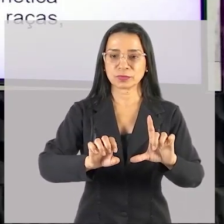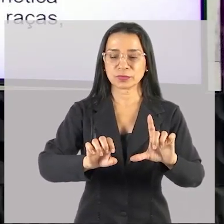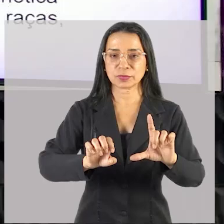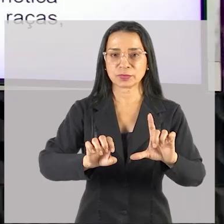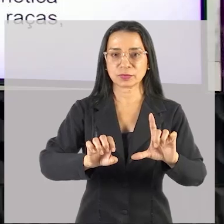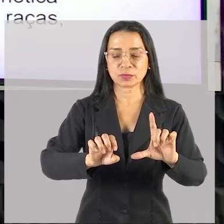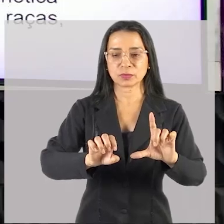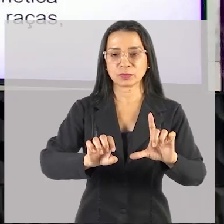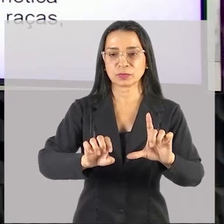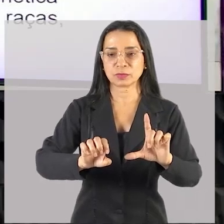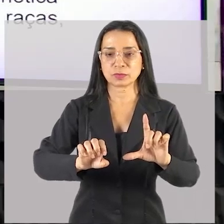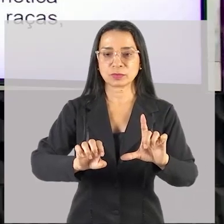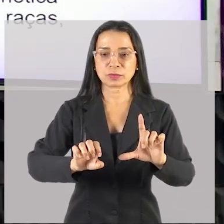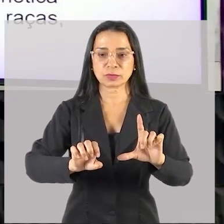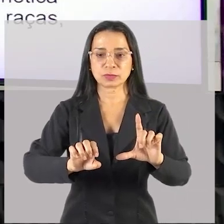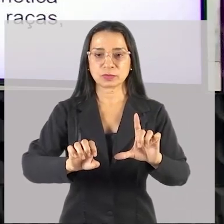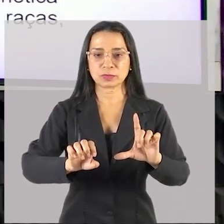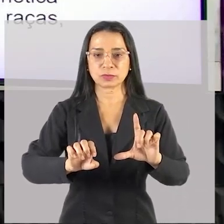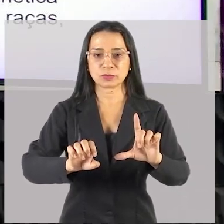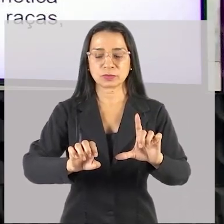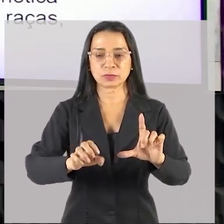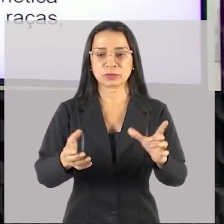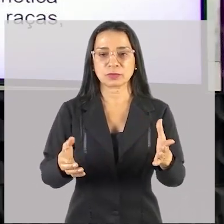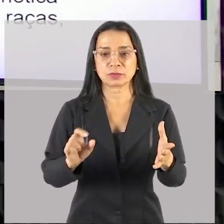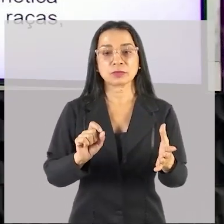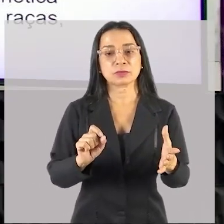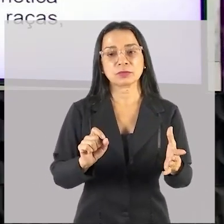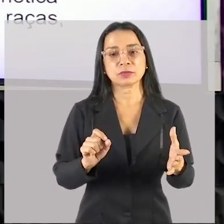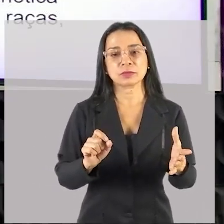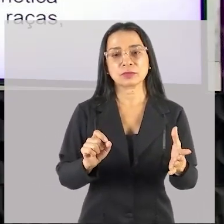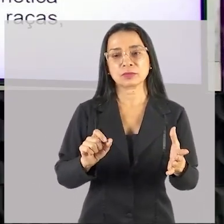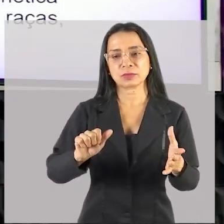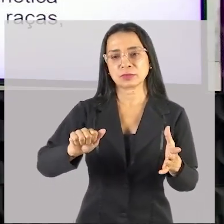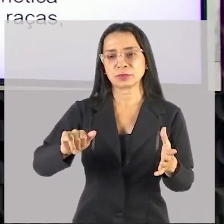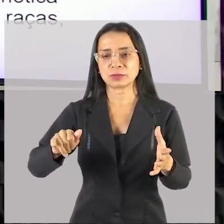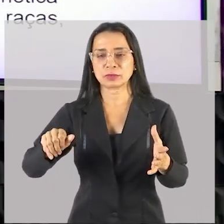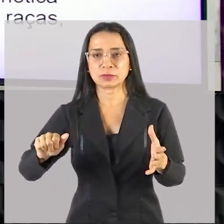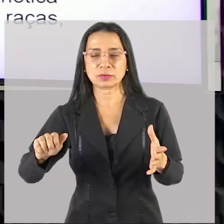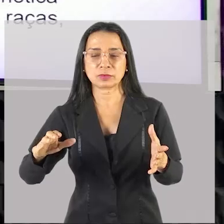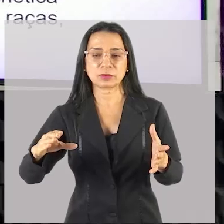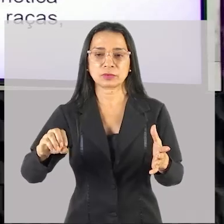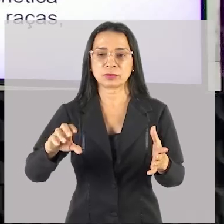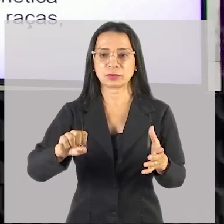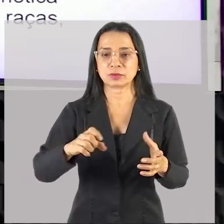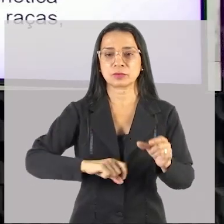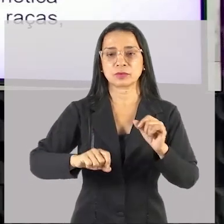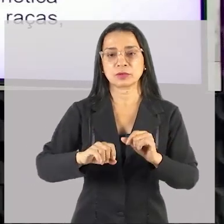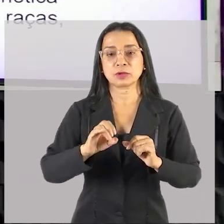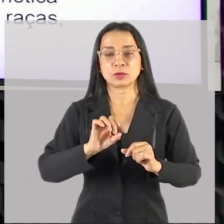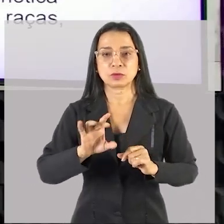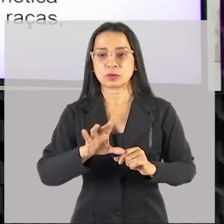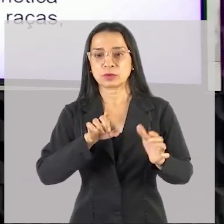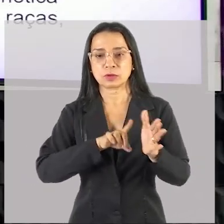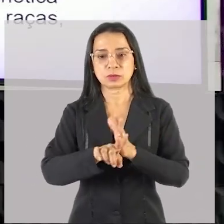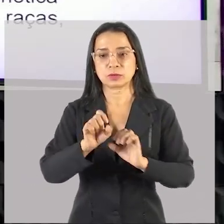Letra D. Em Platão, novamente, não se trata de Platão a questão, mas de Aristóteles. Então, a gente já pode